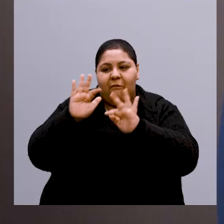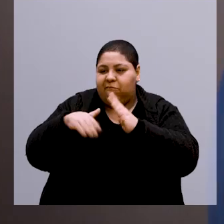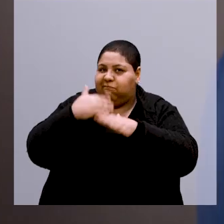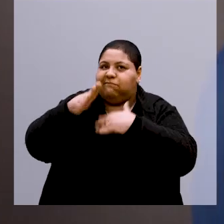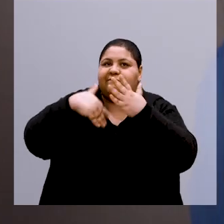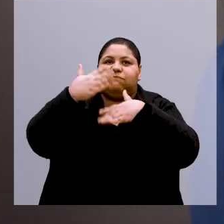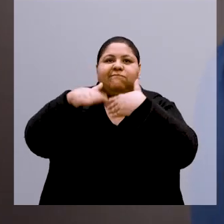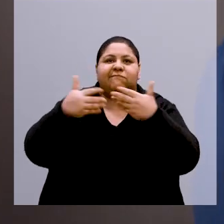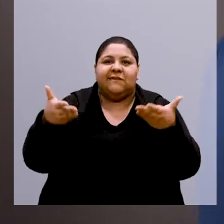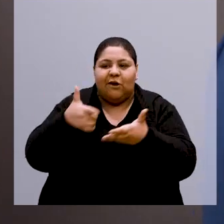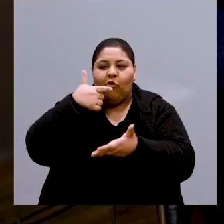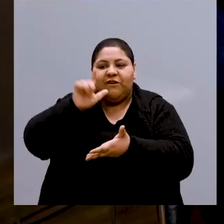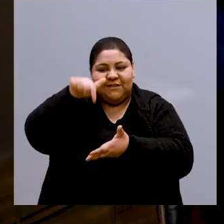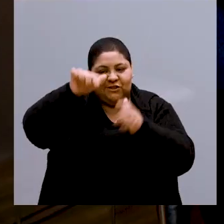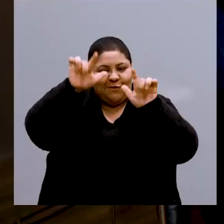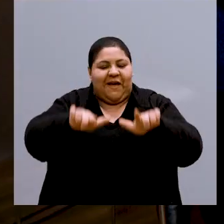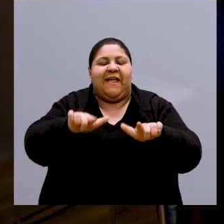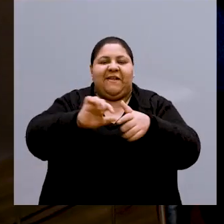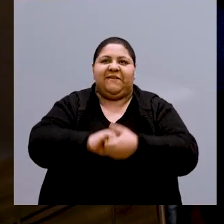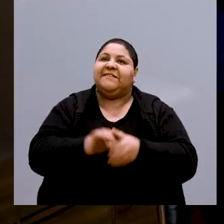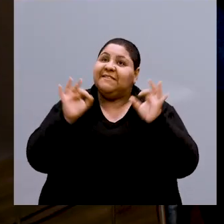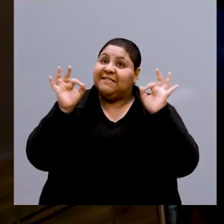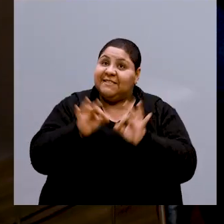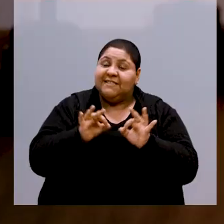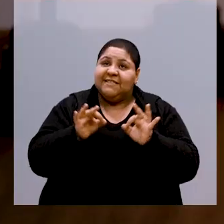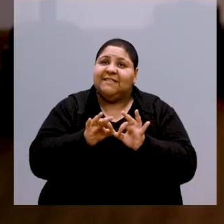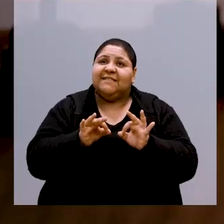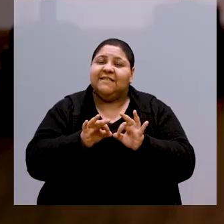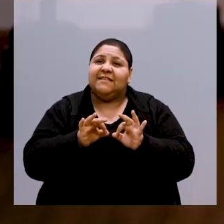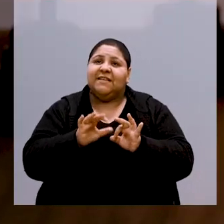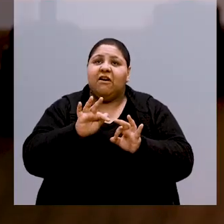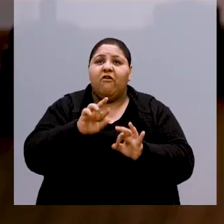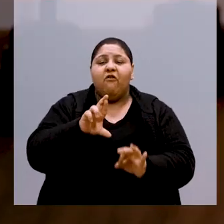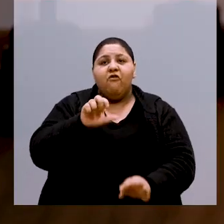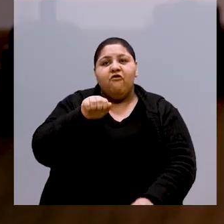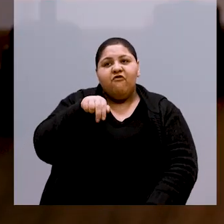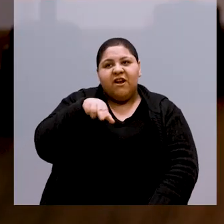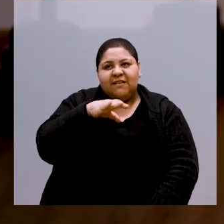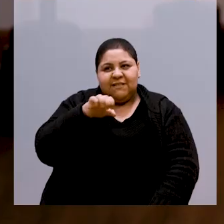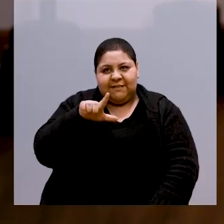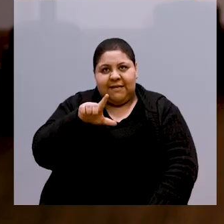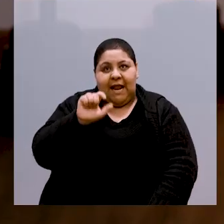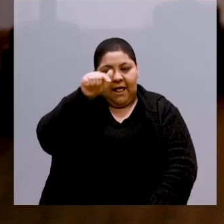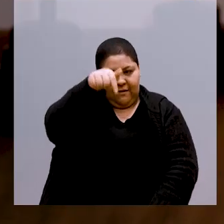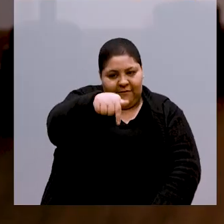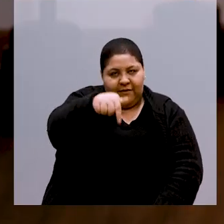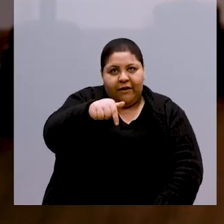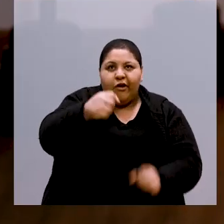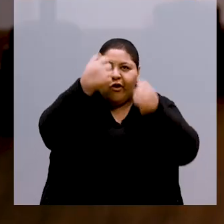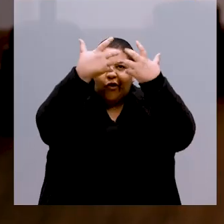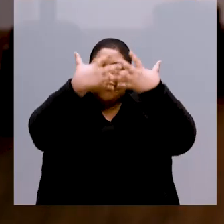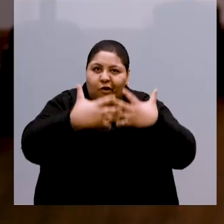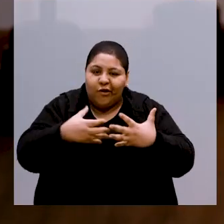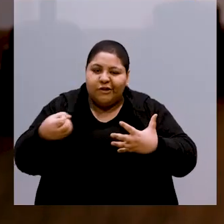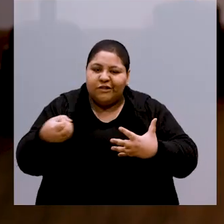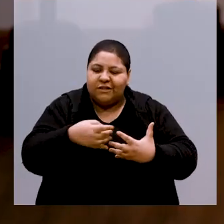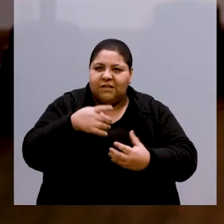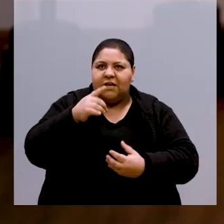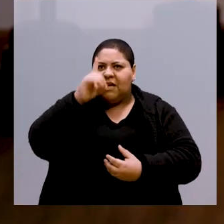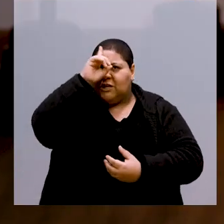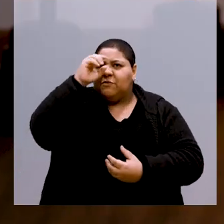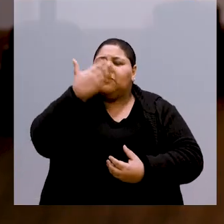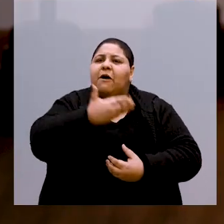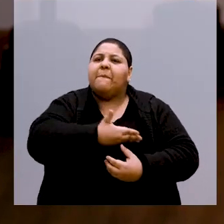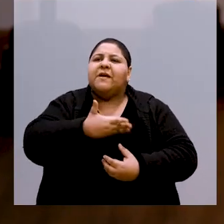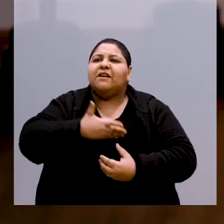só para frente até a conquista desse espaço. Certo. Franciele, conta para nós o que é esse nome, Hospital